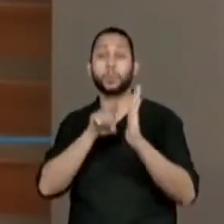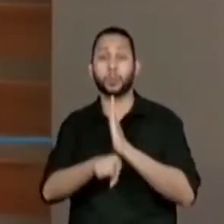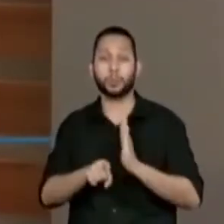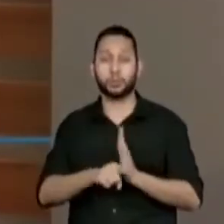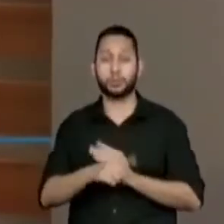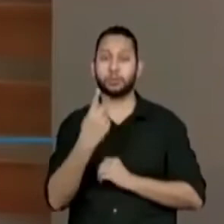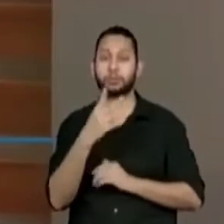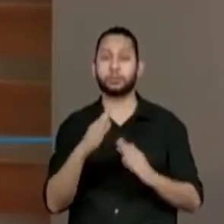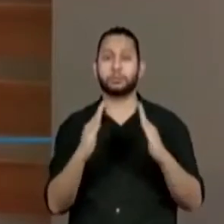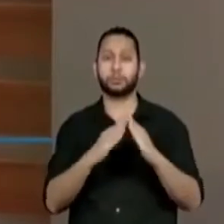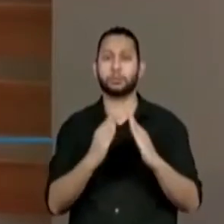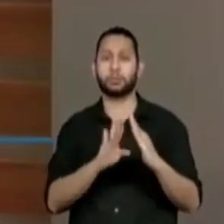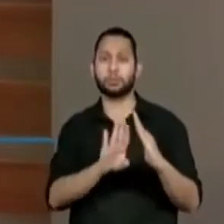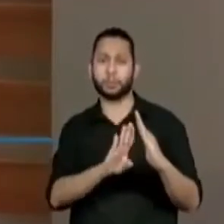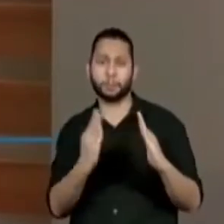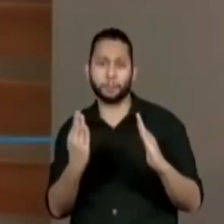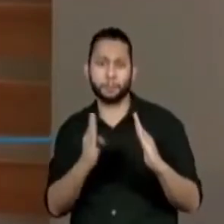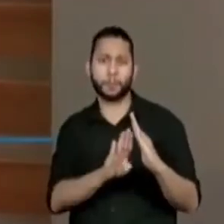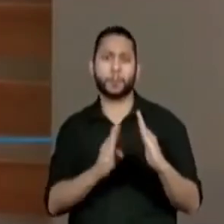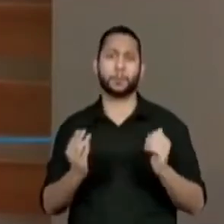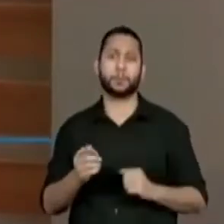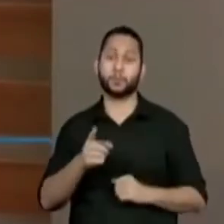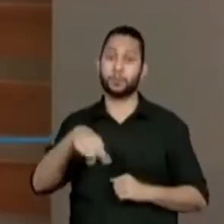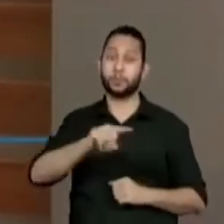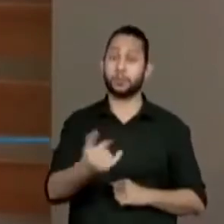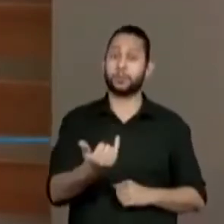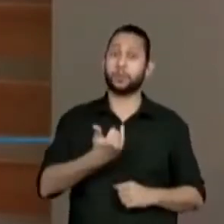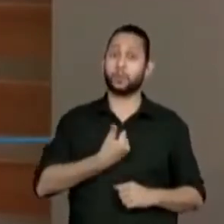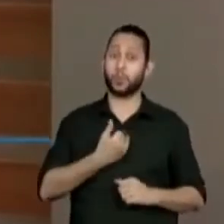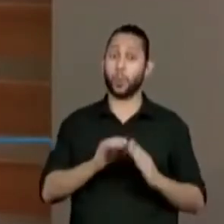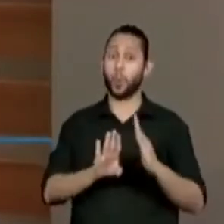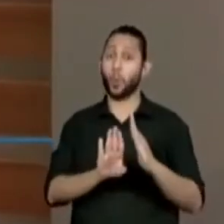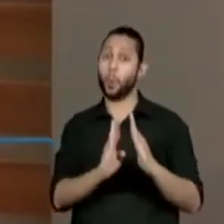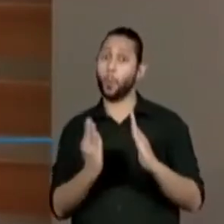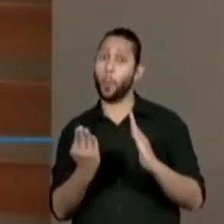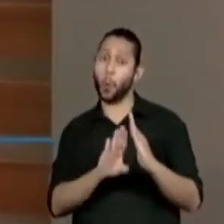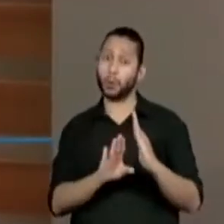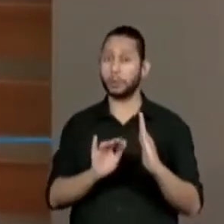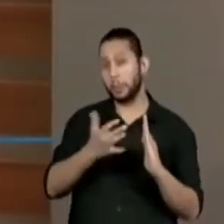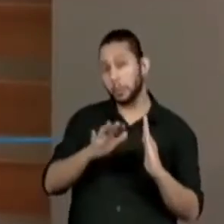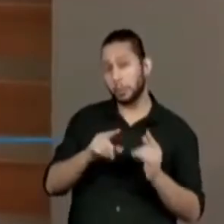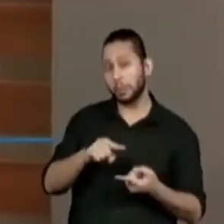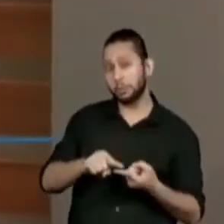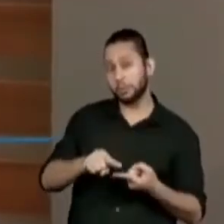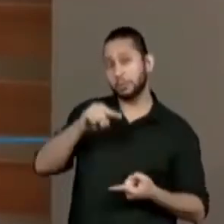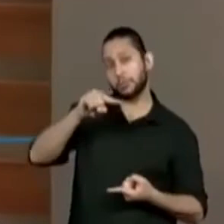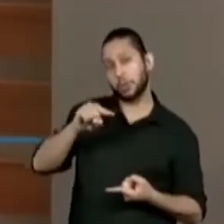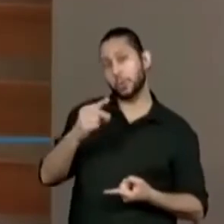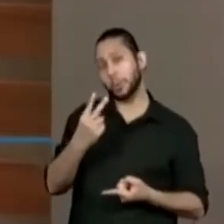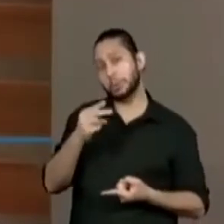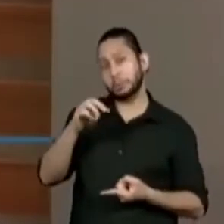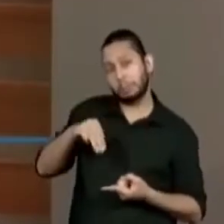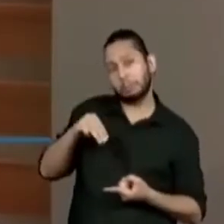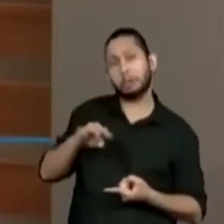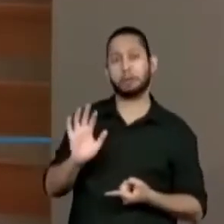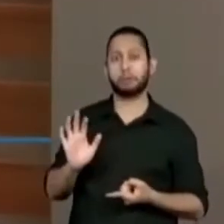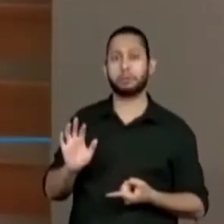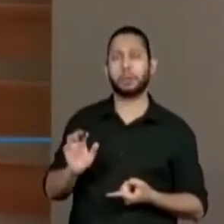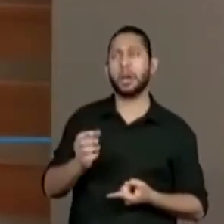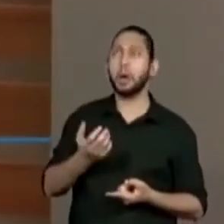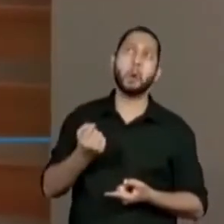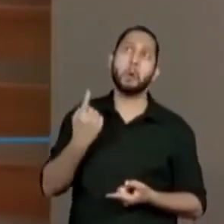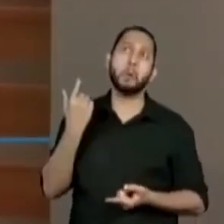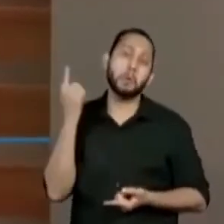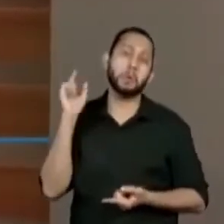porta da casa de vocês, e vocês me disseram que uma porta mede em torno de 2 metros, umas um pouquinho mais, outras um pouquinho menos,